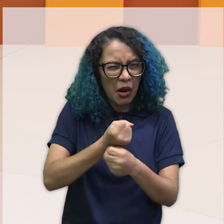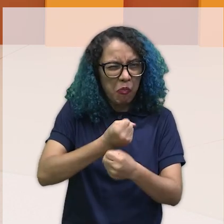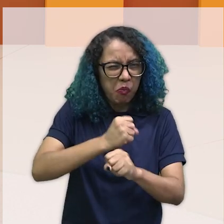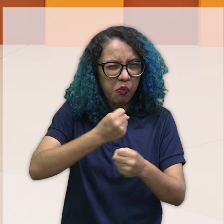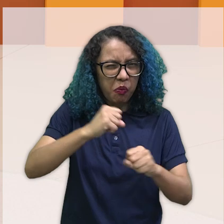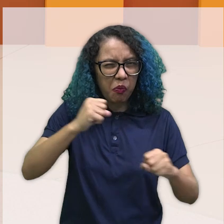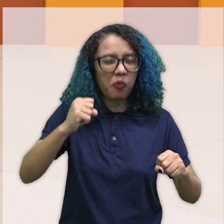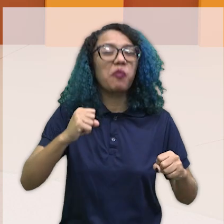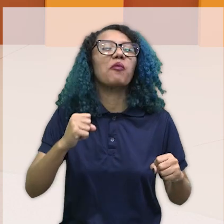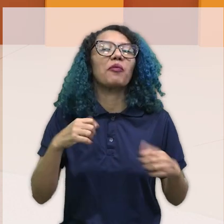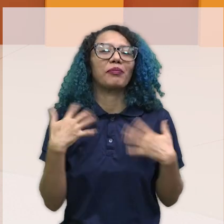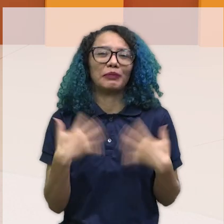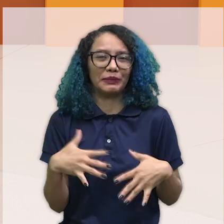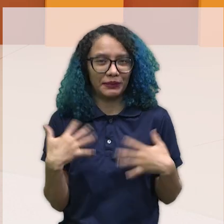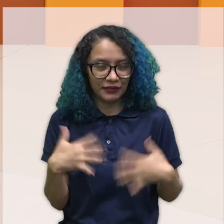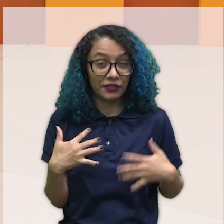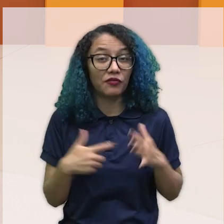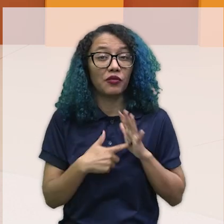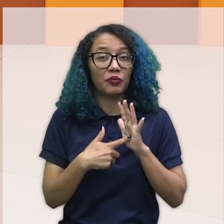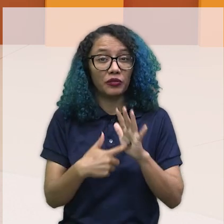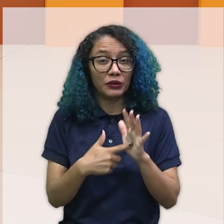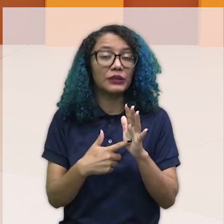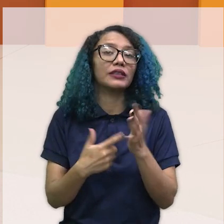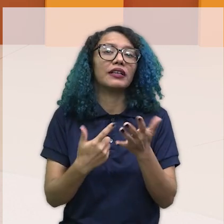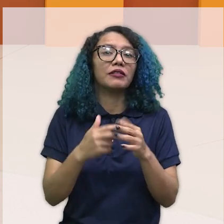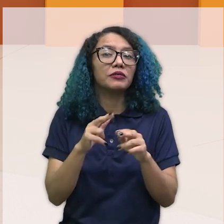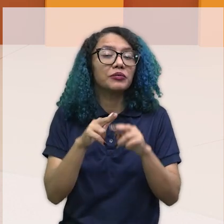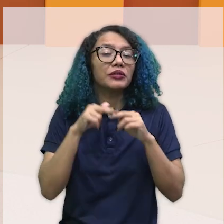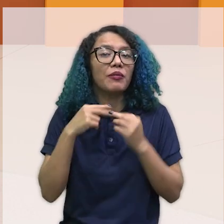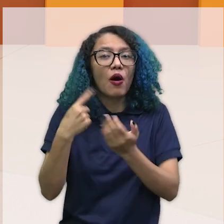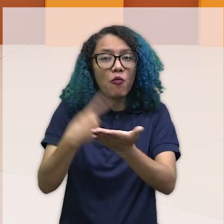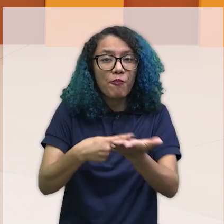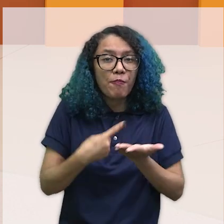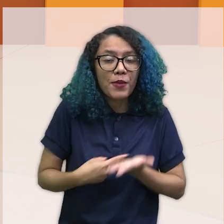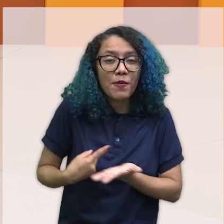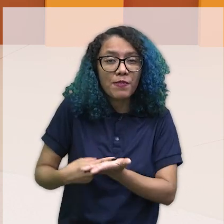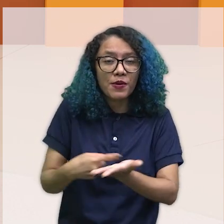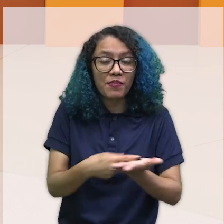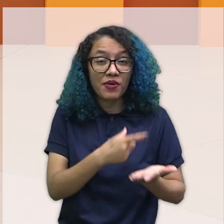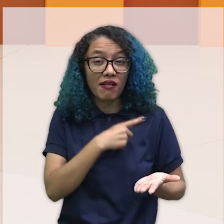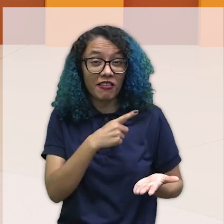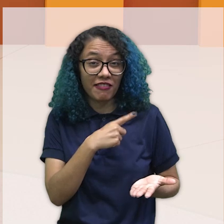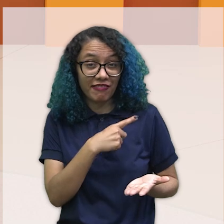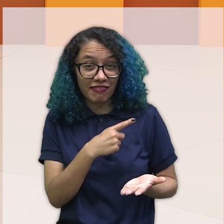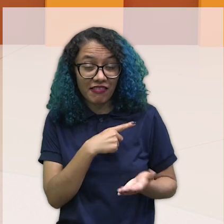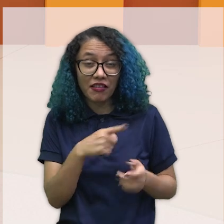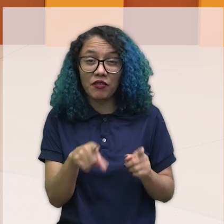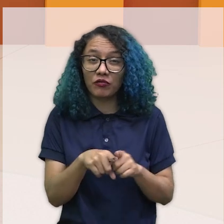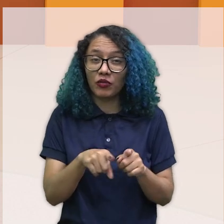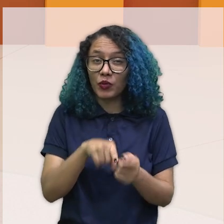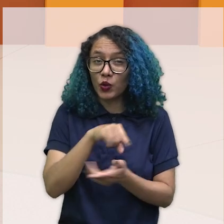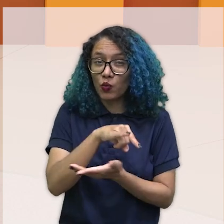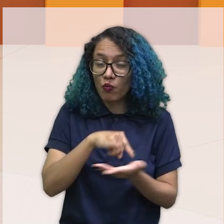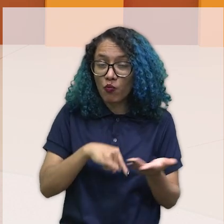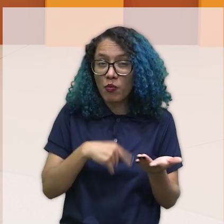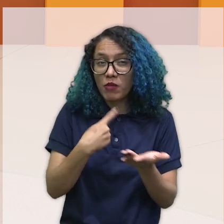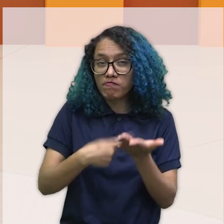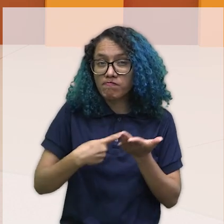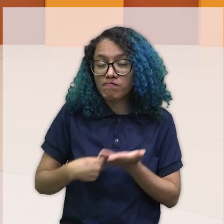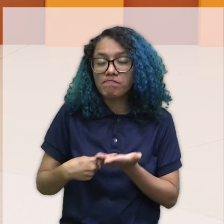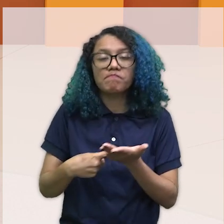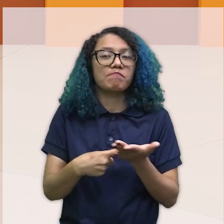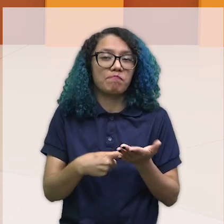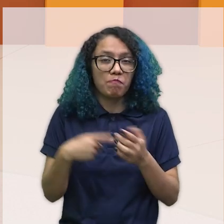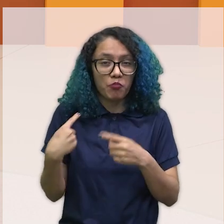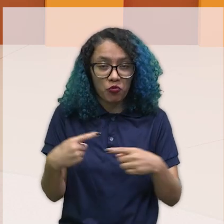nosso território. A gente vai analisar quais foram os principais acordos, tratados também, né, acordos políticos, tratados.